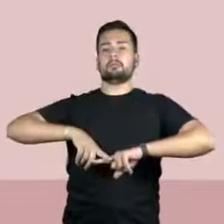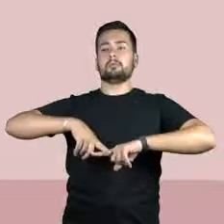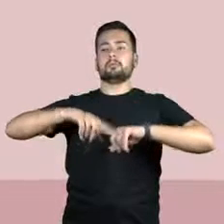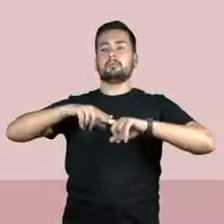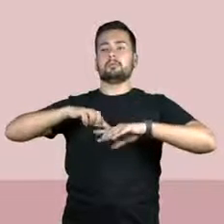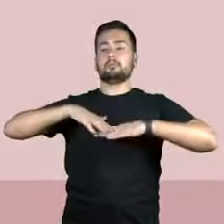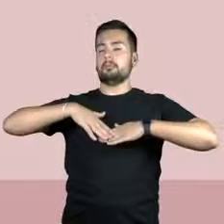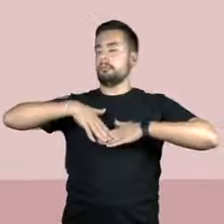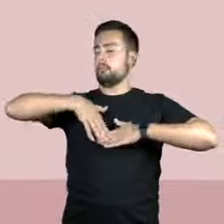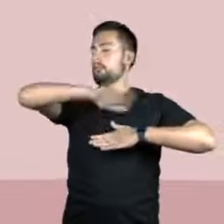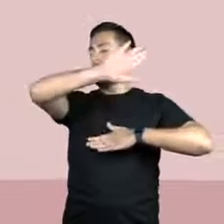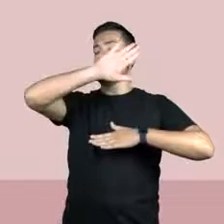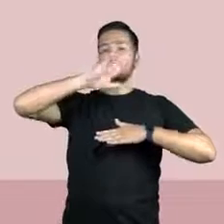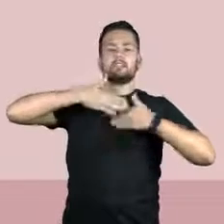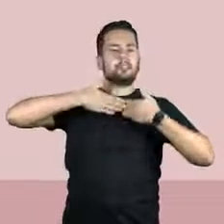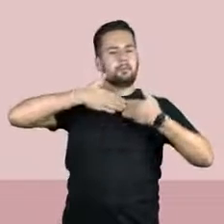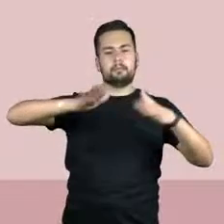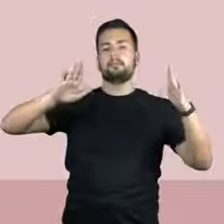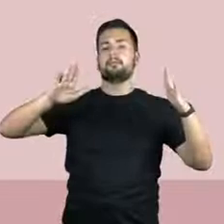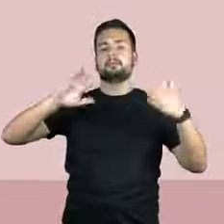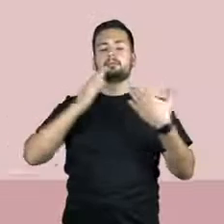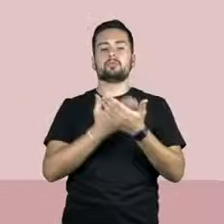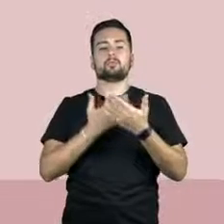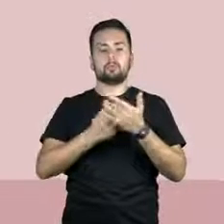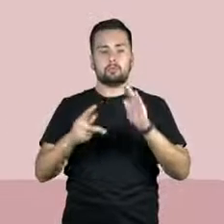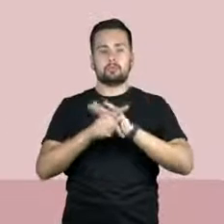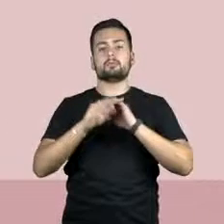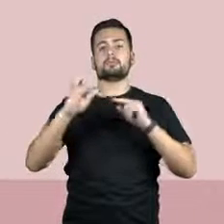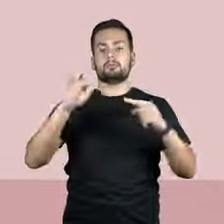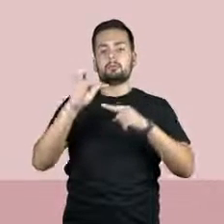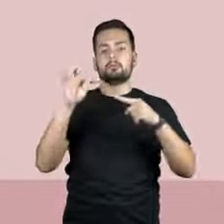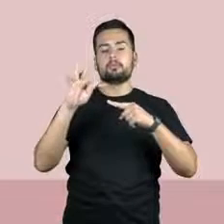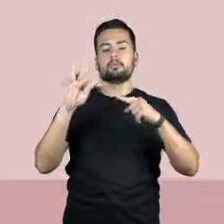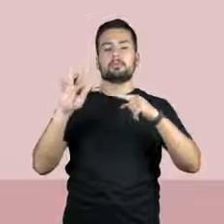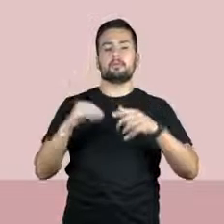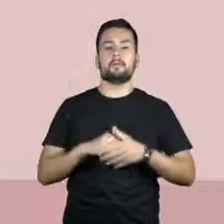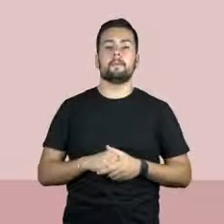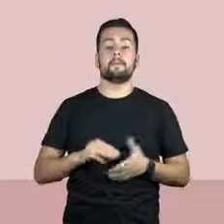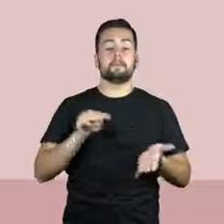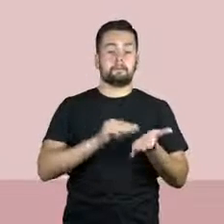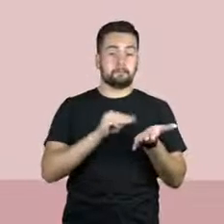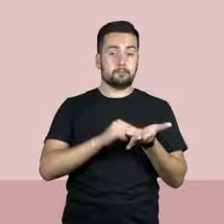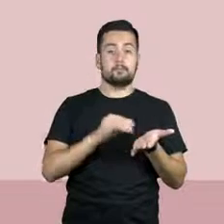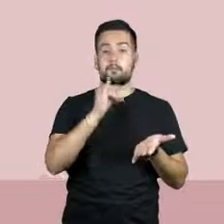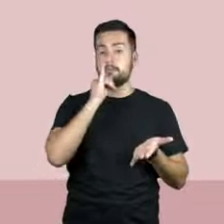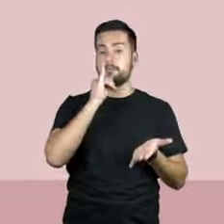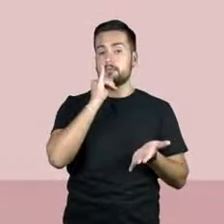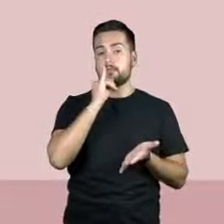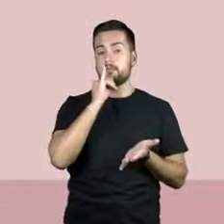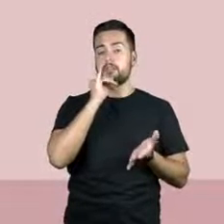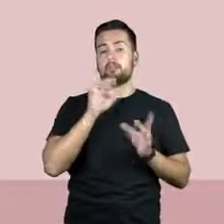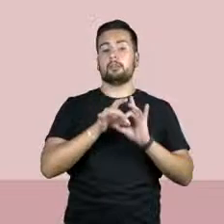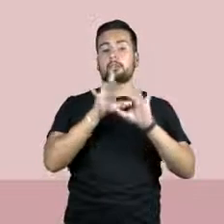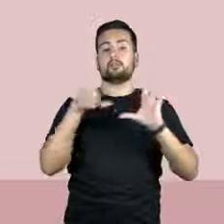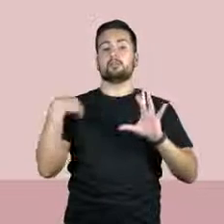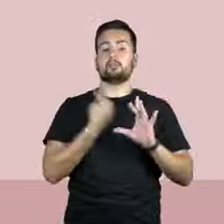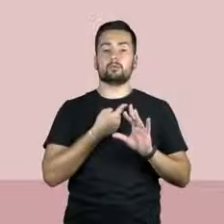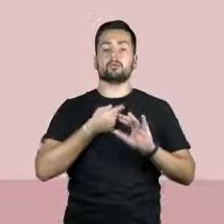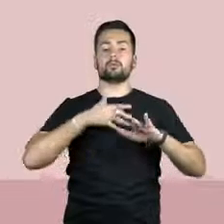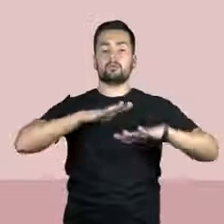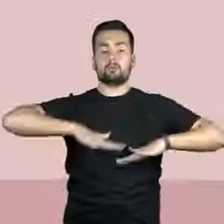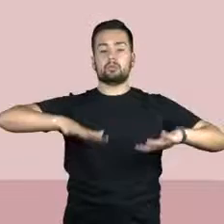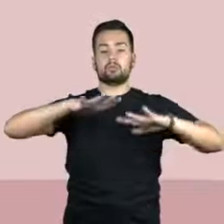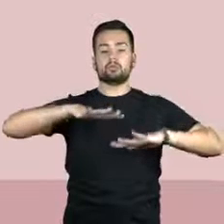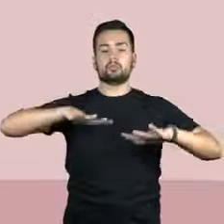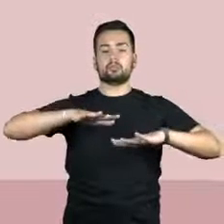Na verdade, muito abrangente, inclusive, em estudos de taludes. Tá? Uma vez que esse tipo de método, por exemplo, permite que a gente estratifique o